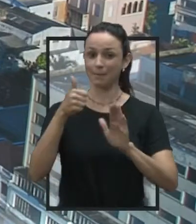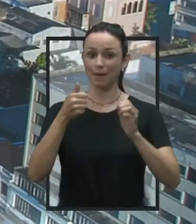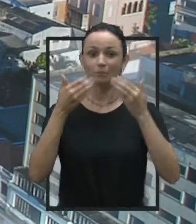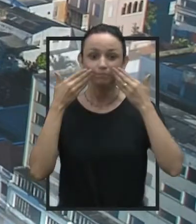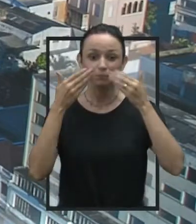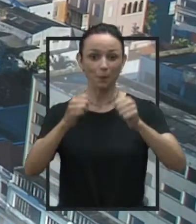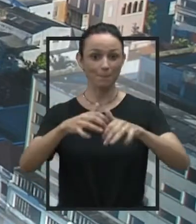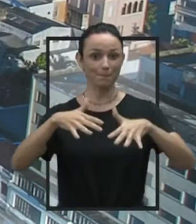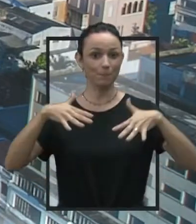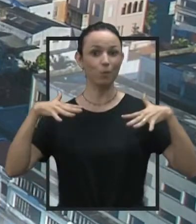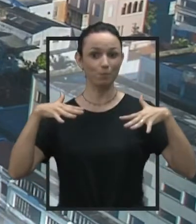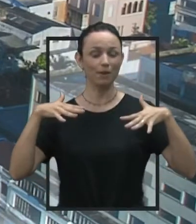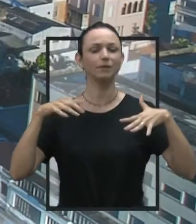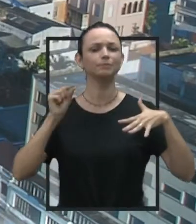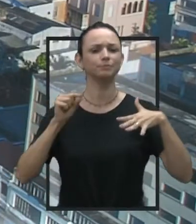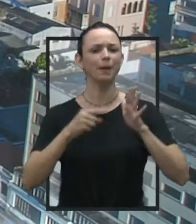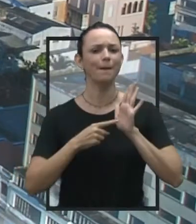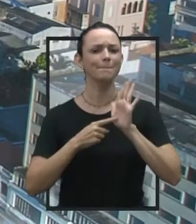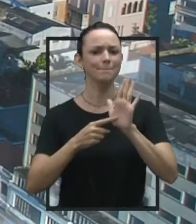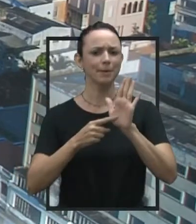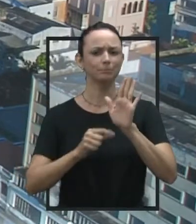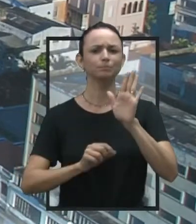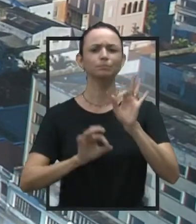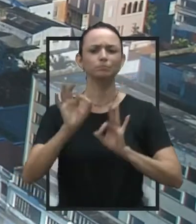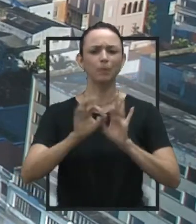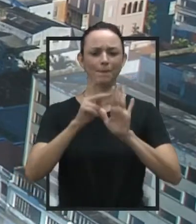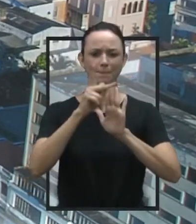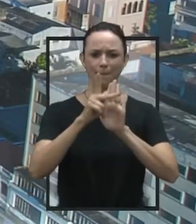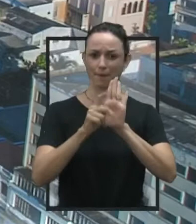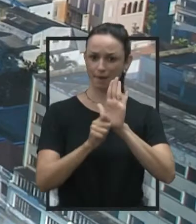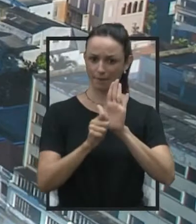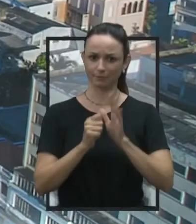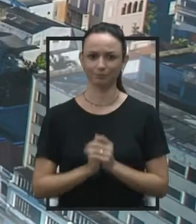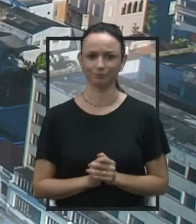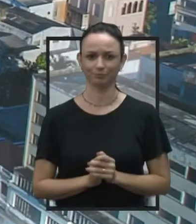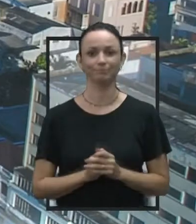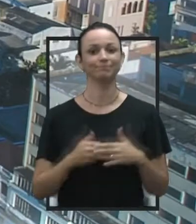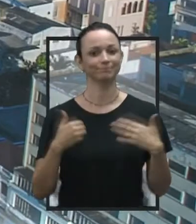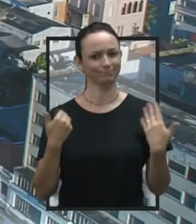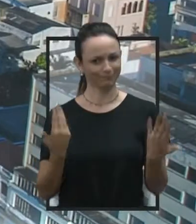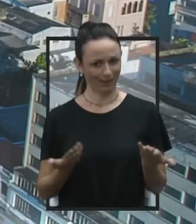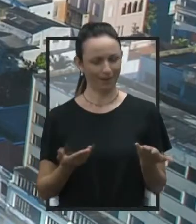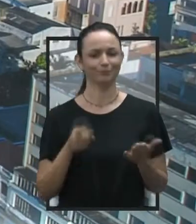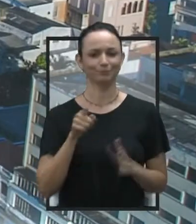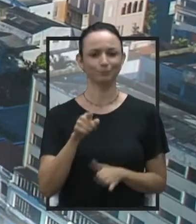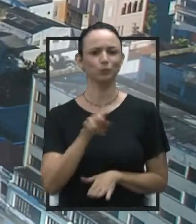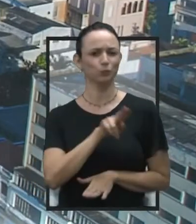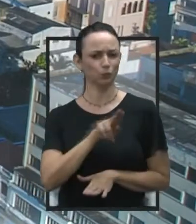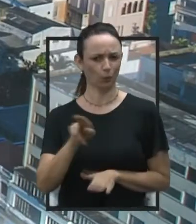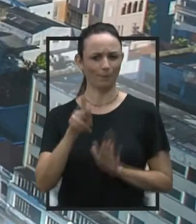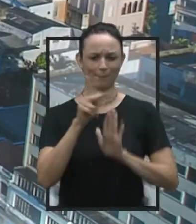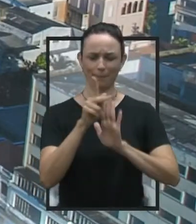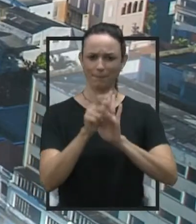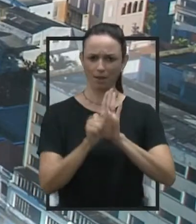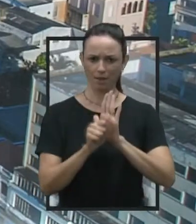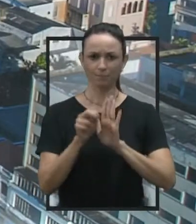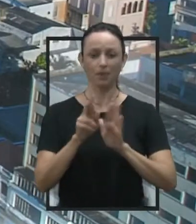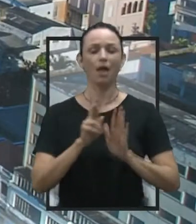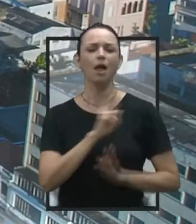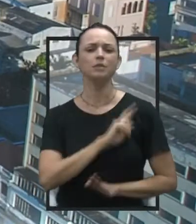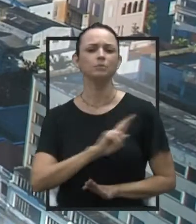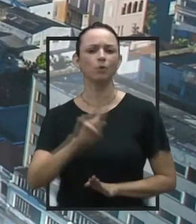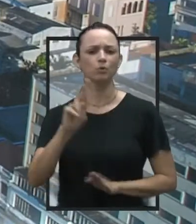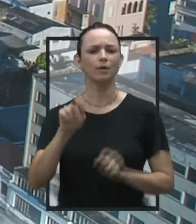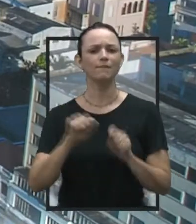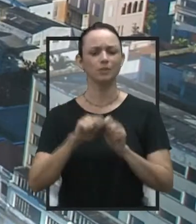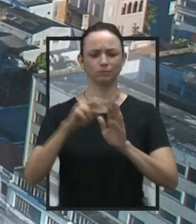primeira audiência pública para a apresentação do Plano Plurianual. O PPA, como é chamado, é responsável por